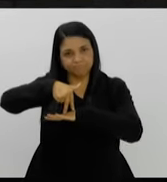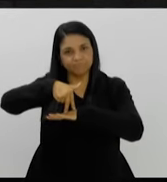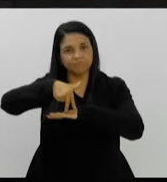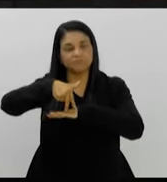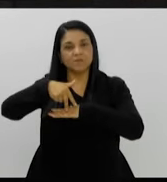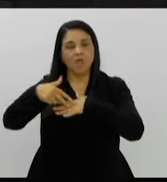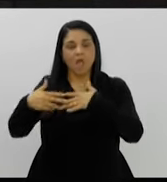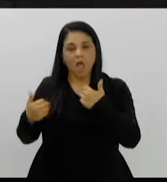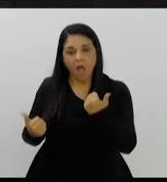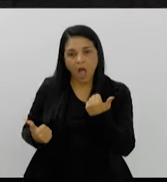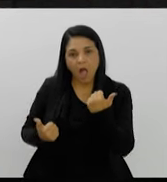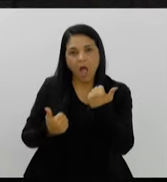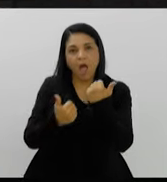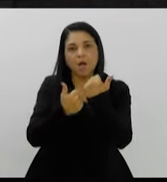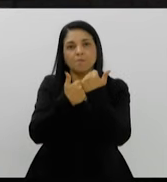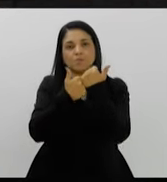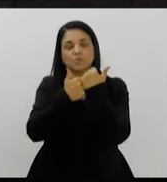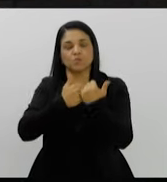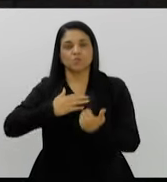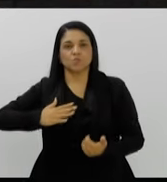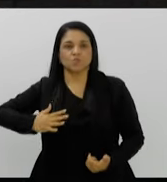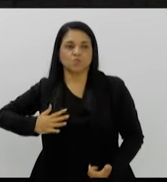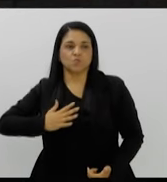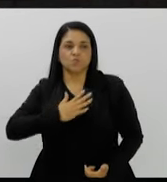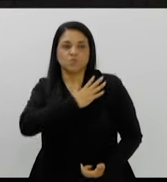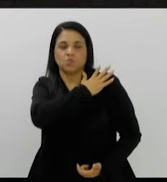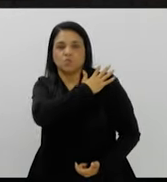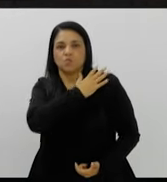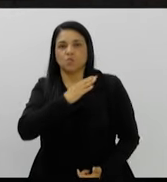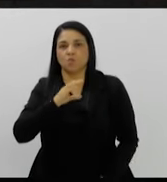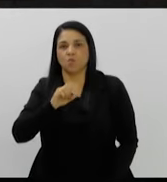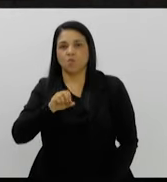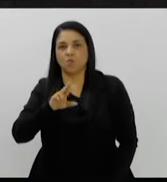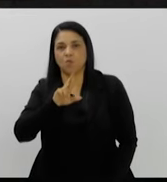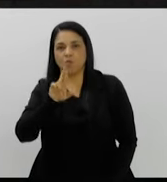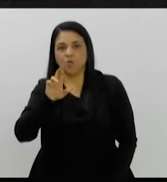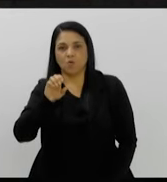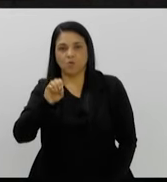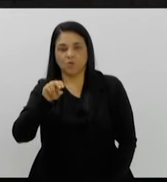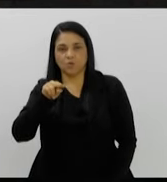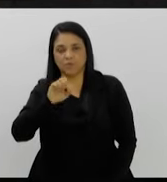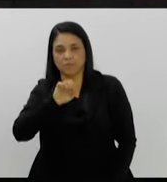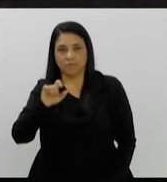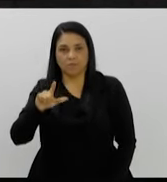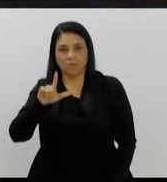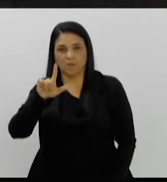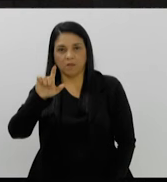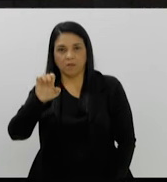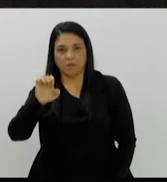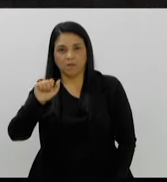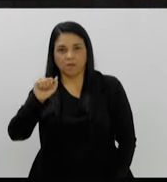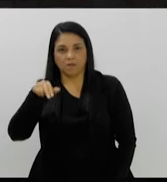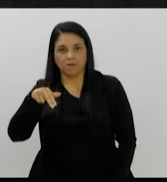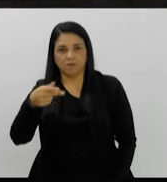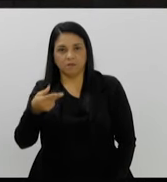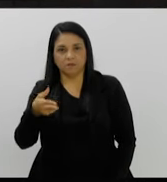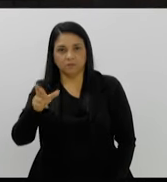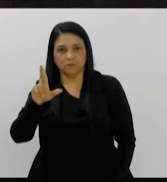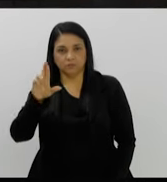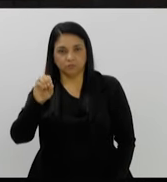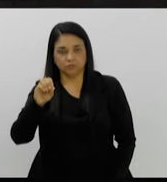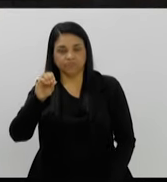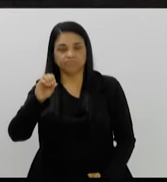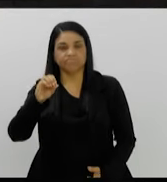apoio ao coronel Leandro Coronel Leandro comandou a